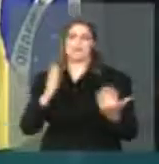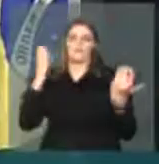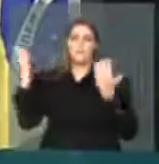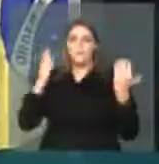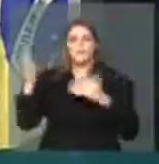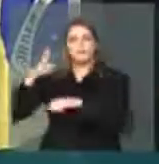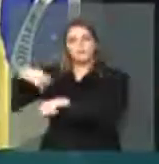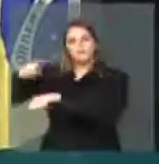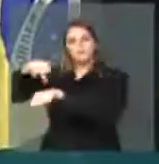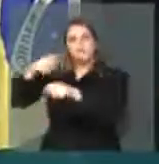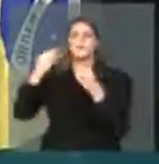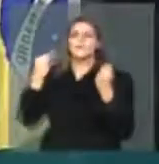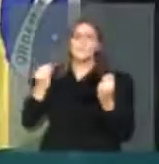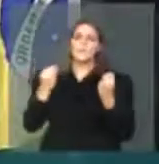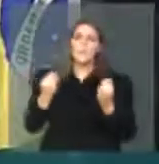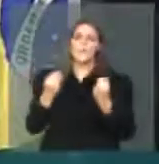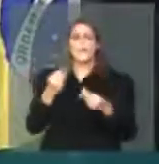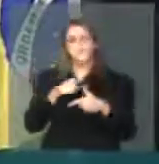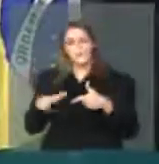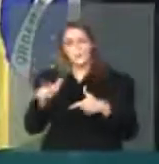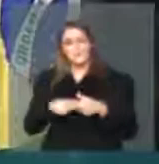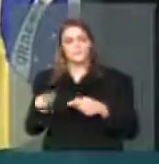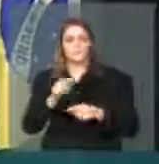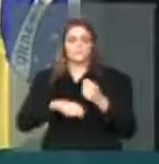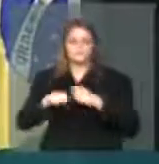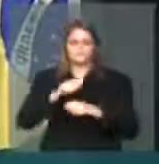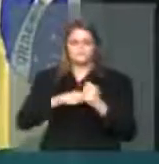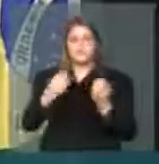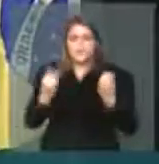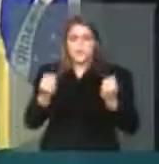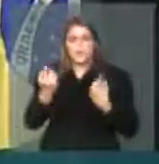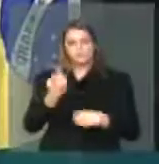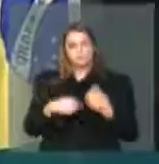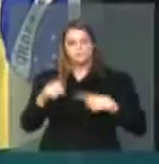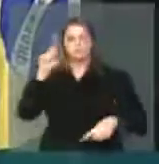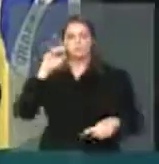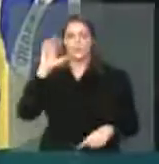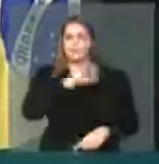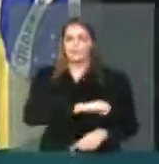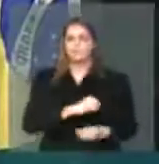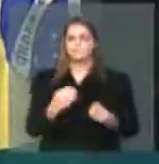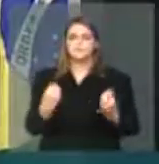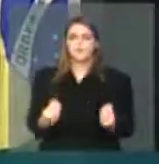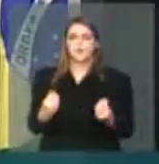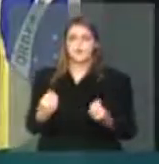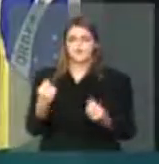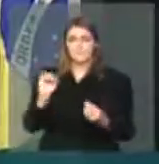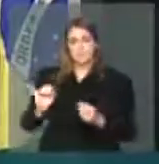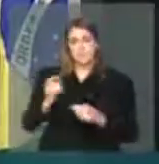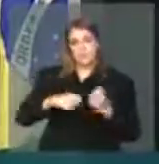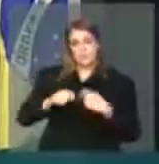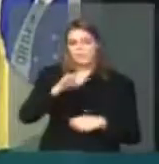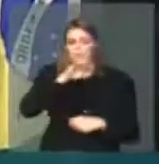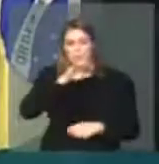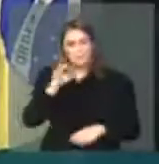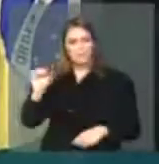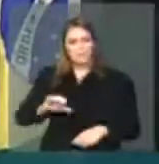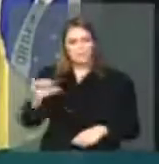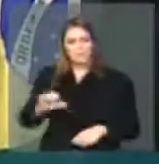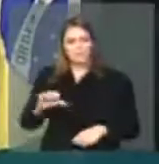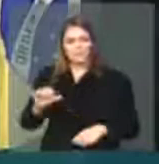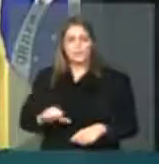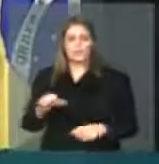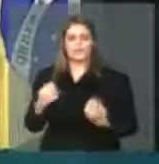sair da crise rapidamente num país que entra em crise política e econômica, a economia não cresce, você permanece com o presidente da